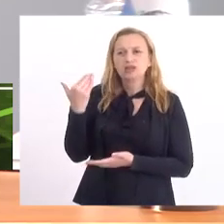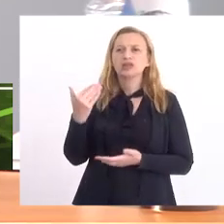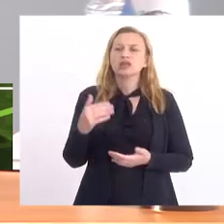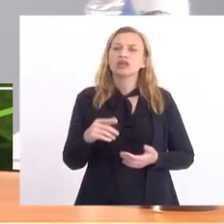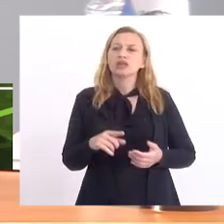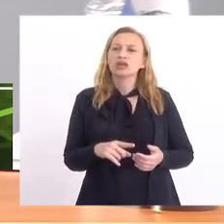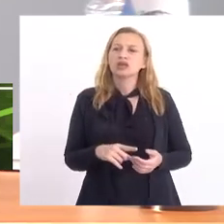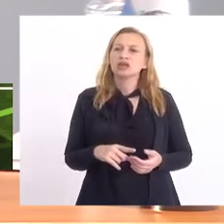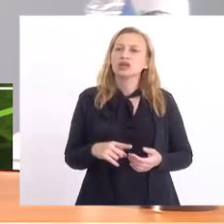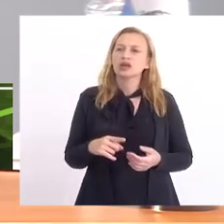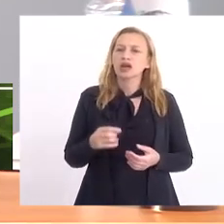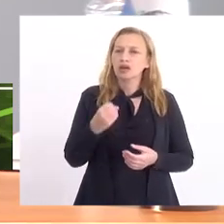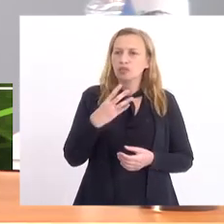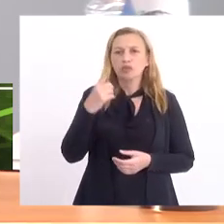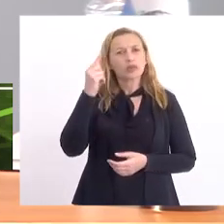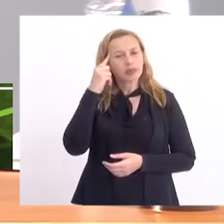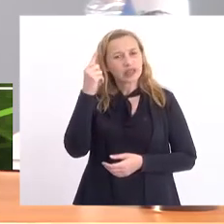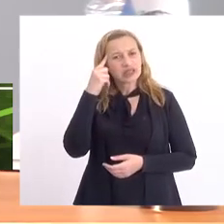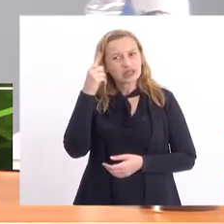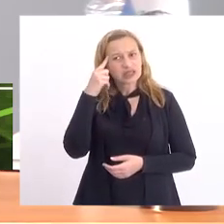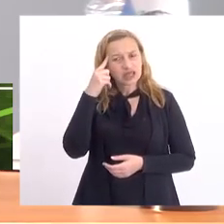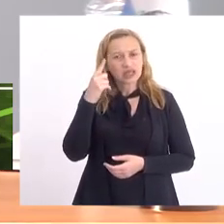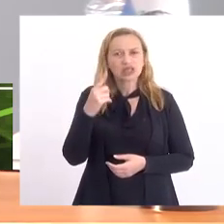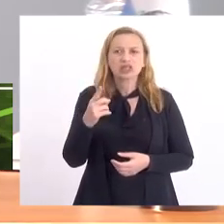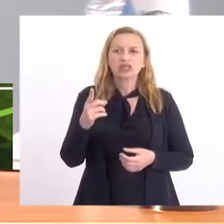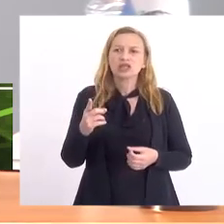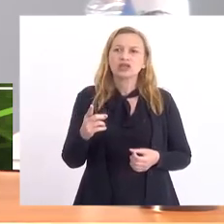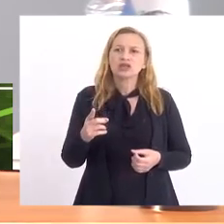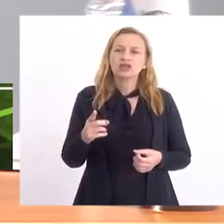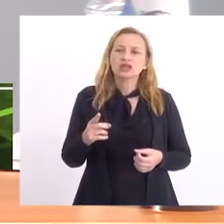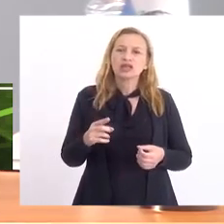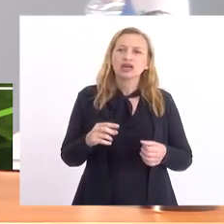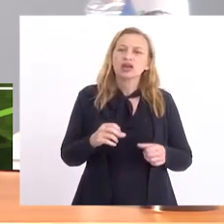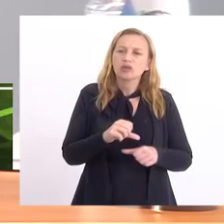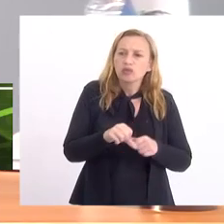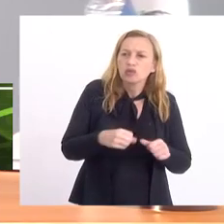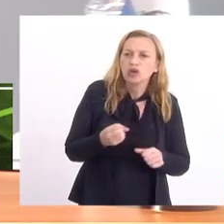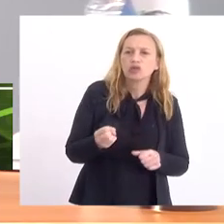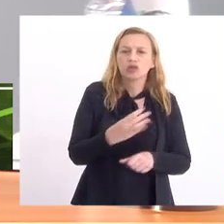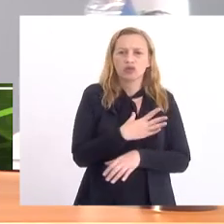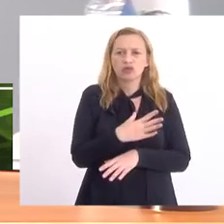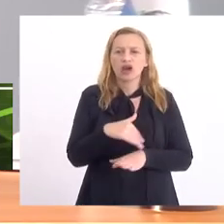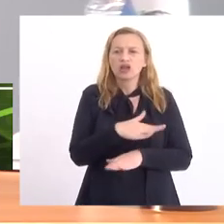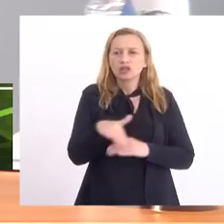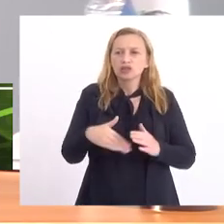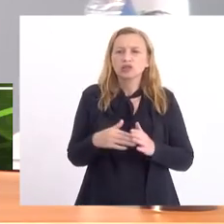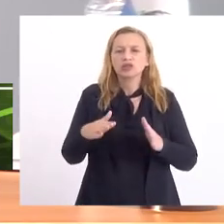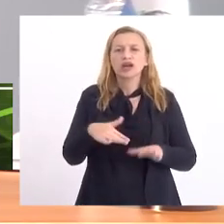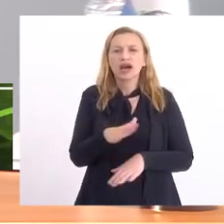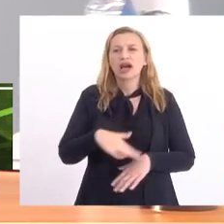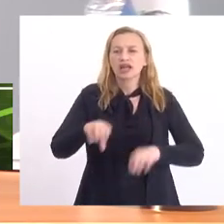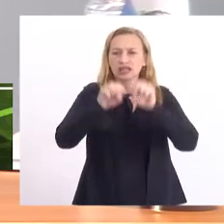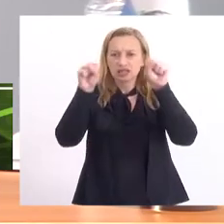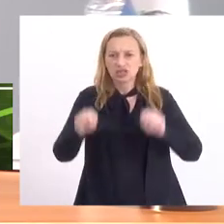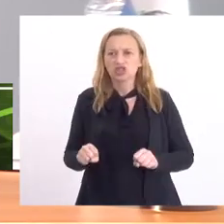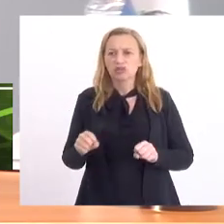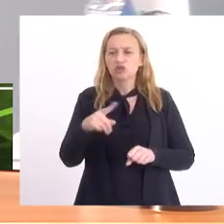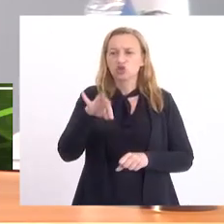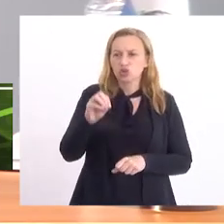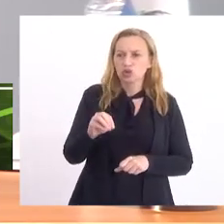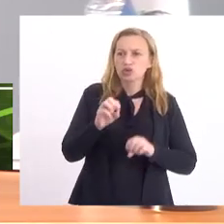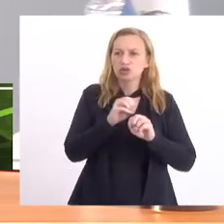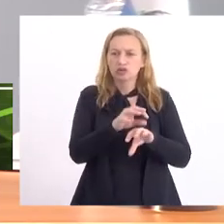lição, que a gente quer repaginar, a gente quer remodelar todo o sistema socioeducativo